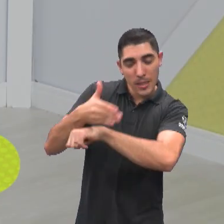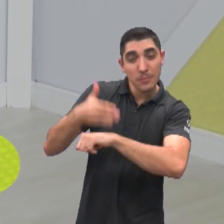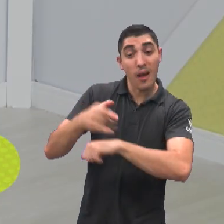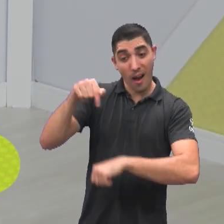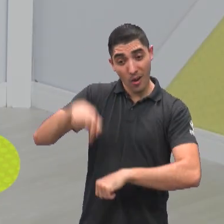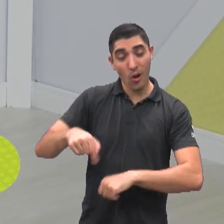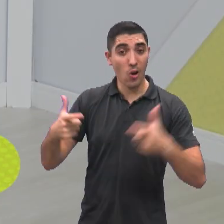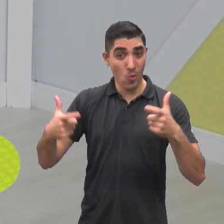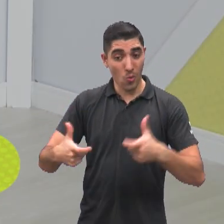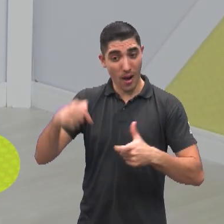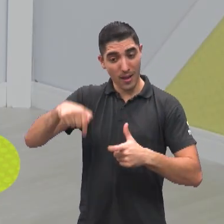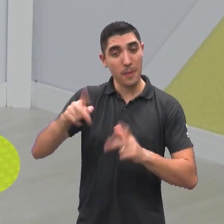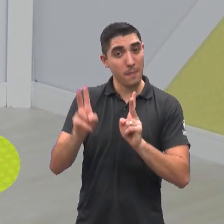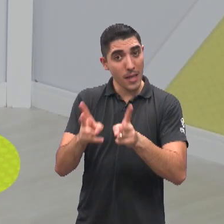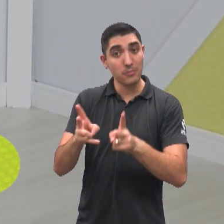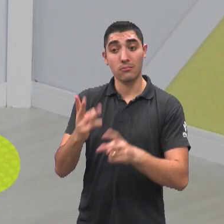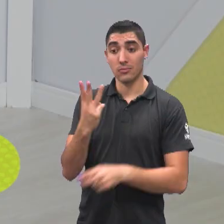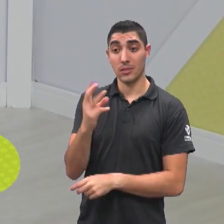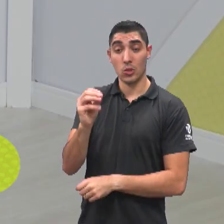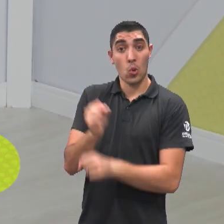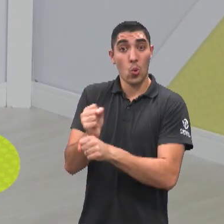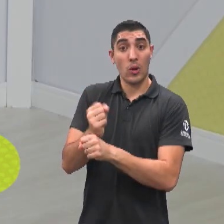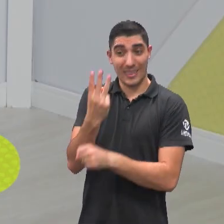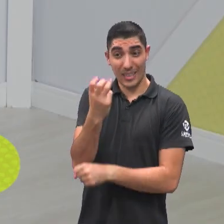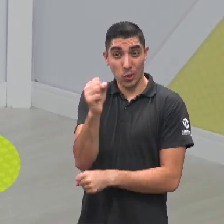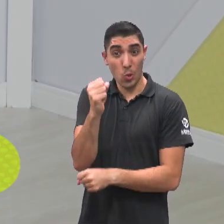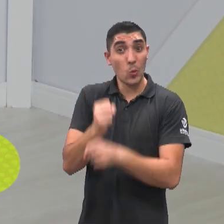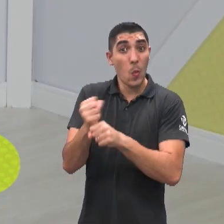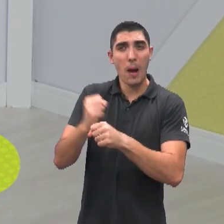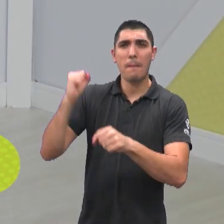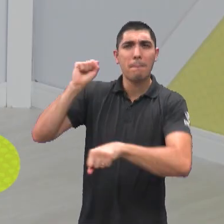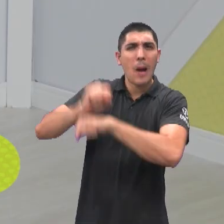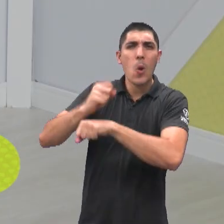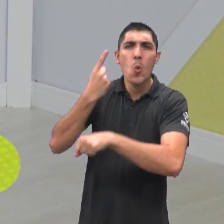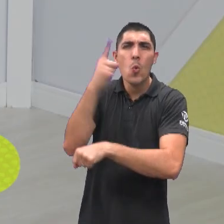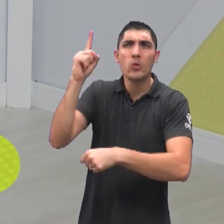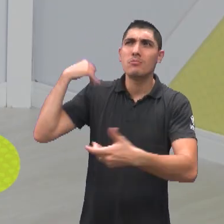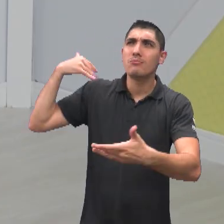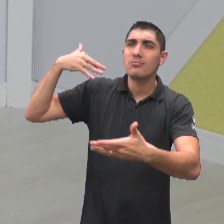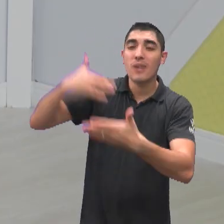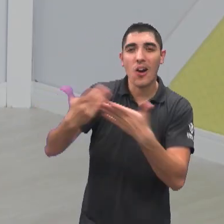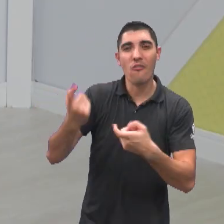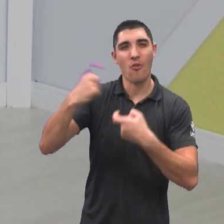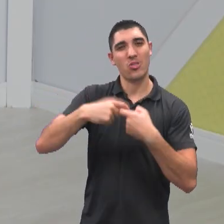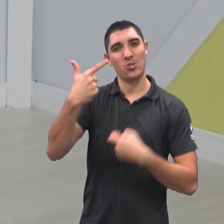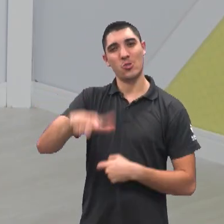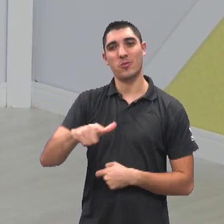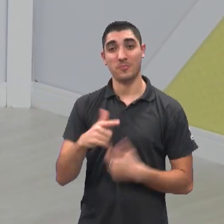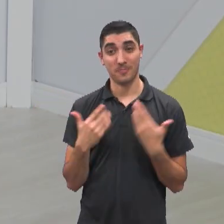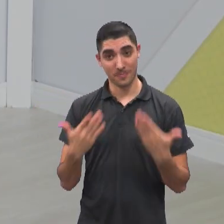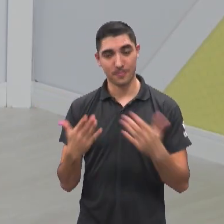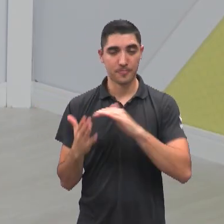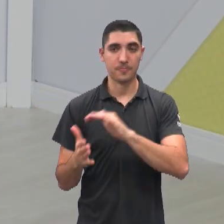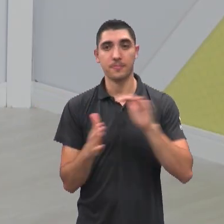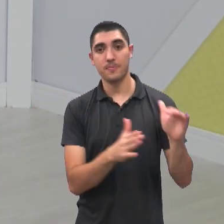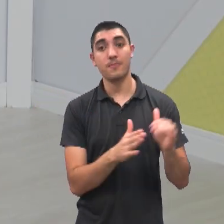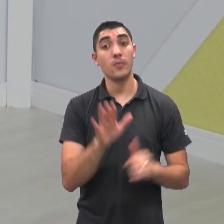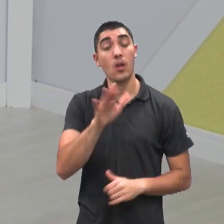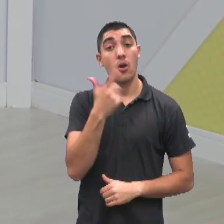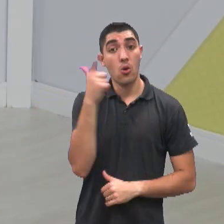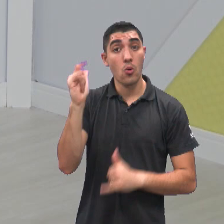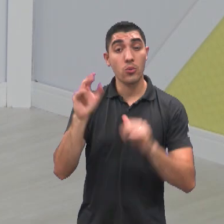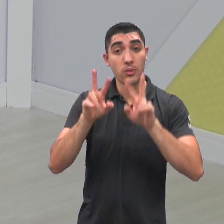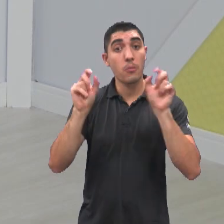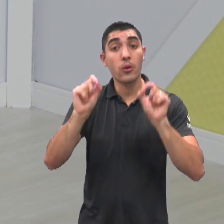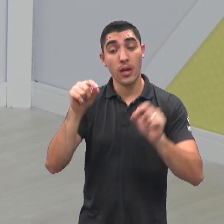São José dos Campos, depois de 38 anos, uma nova edição sendo disputada aqui na nossa cidade. Brunão, mudando de assunto, olha que notícia boa, o time de goalball